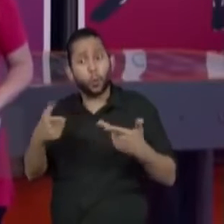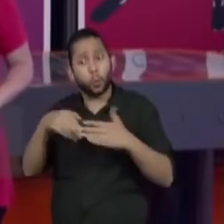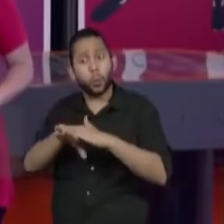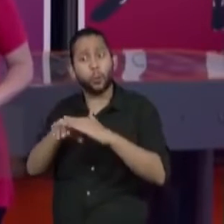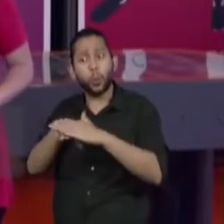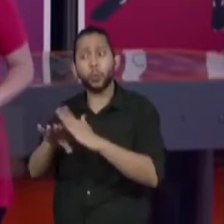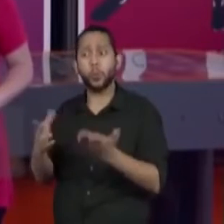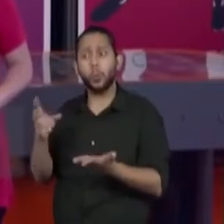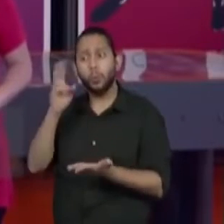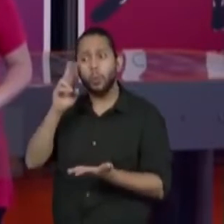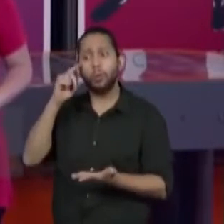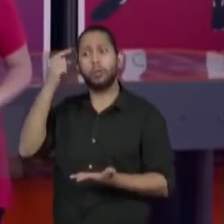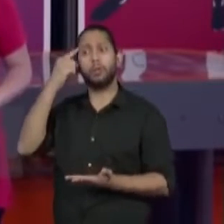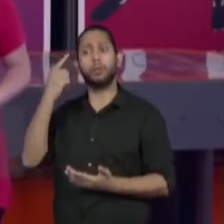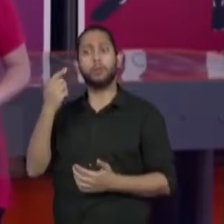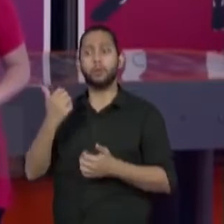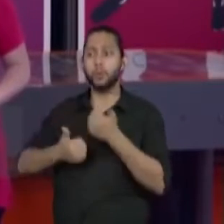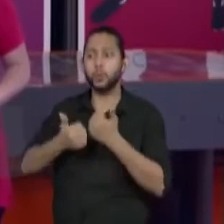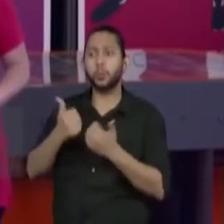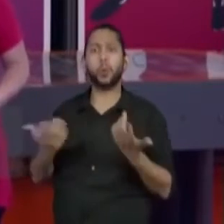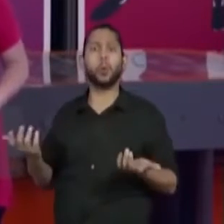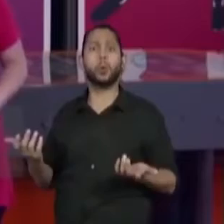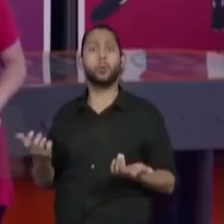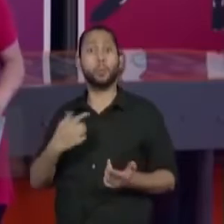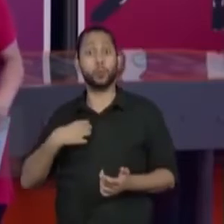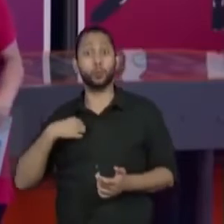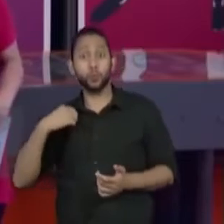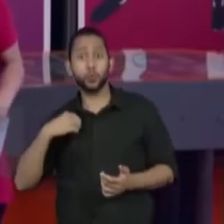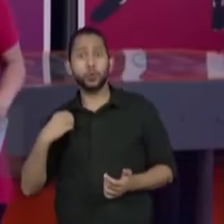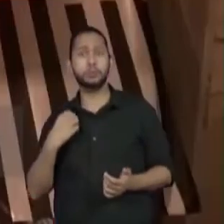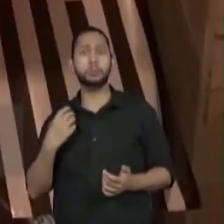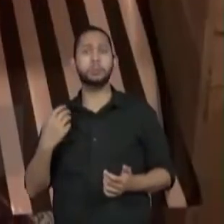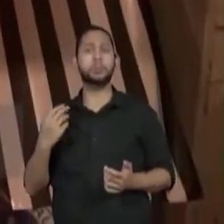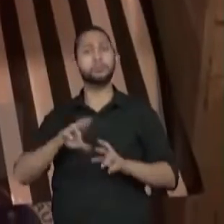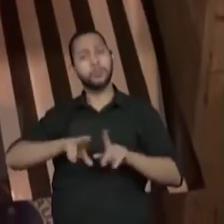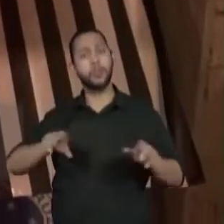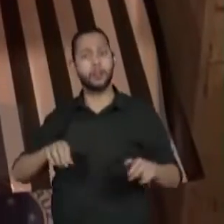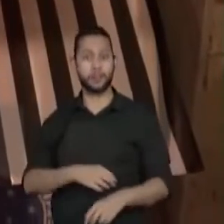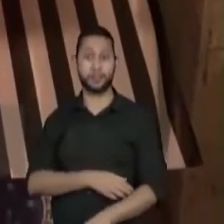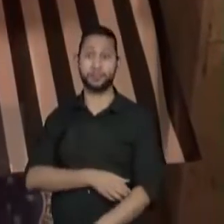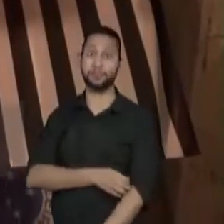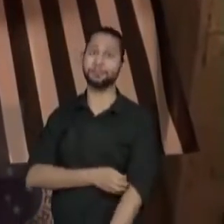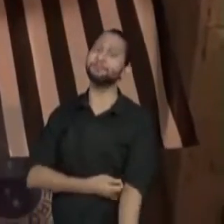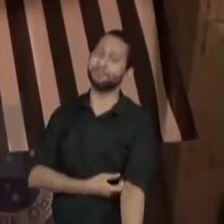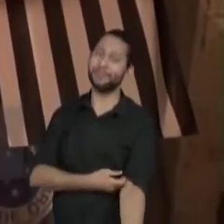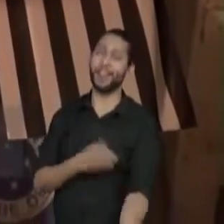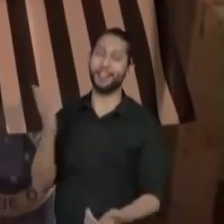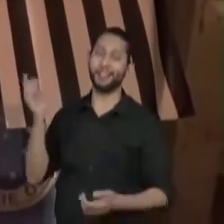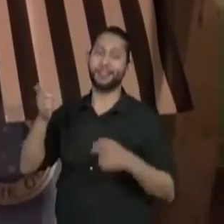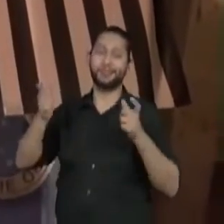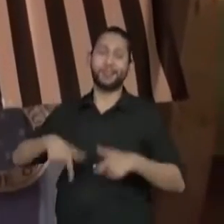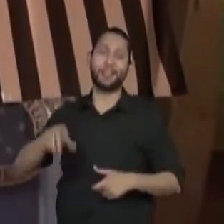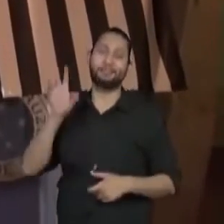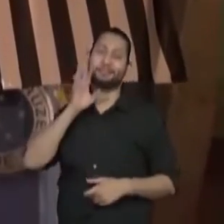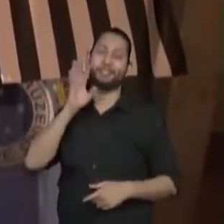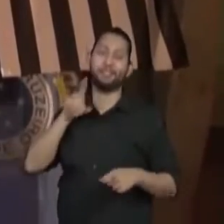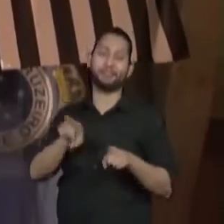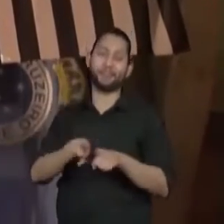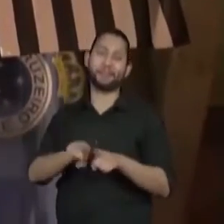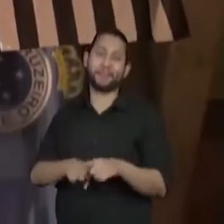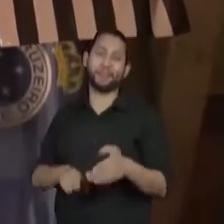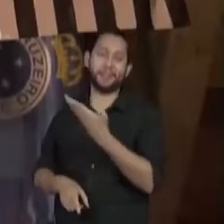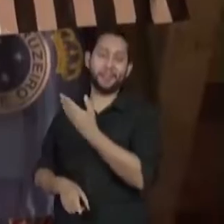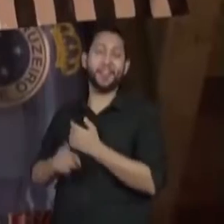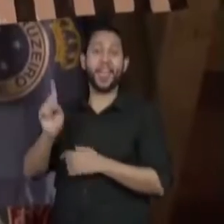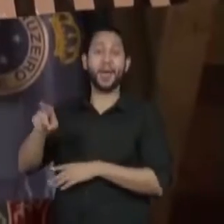época ou de uma jogada bacana ou do seu próprio time. E falando nisso, nós também temos um espaço bem bacana, que são com